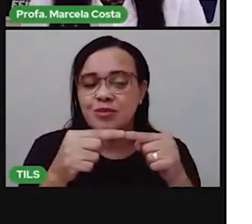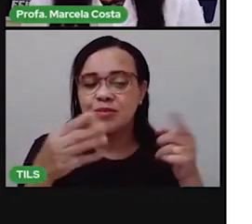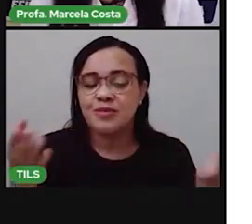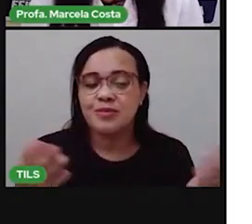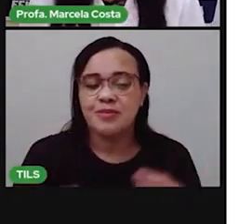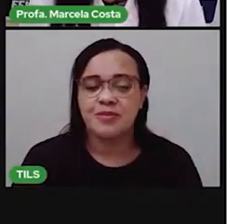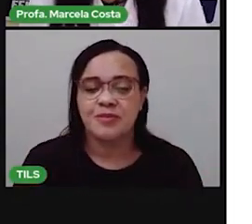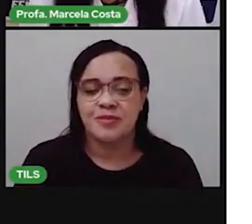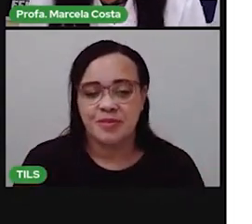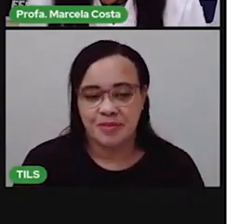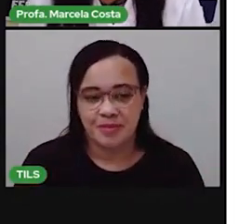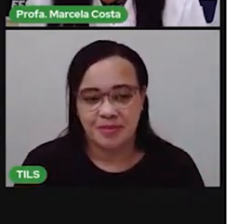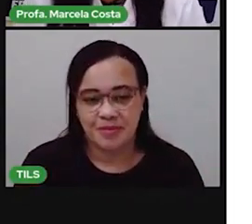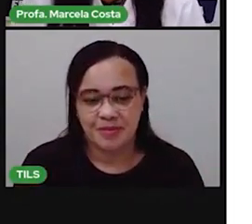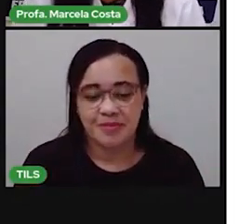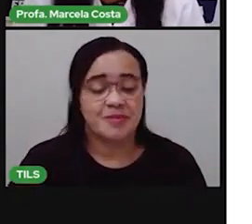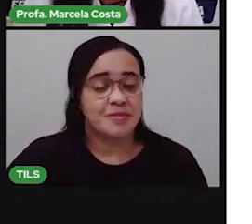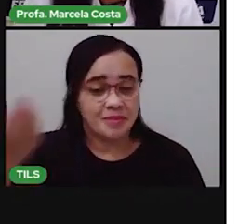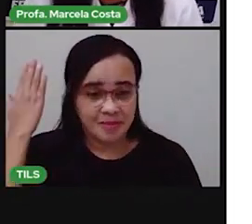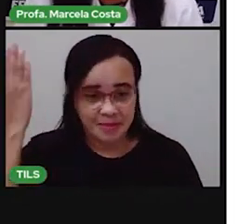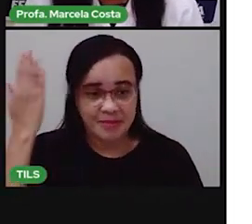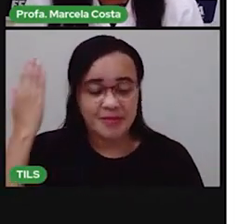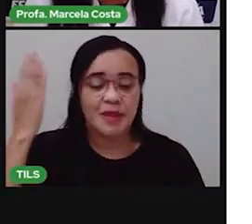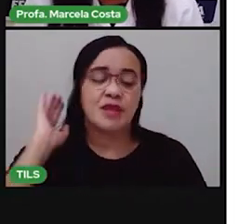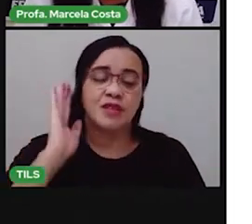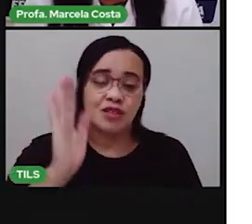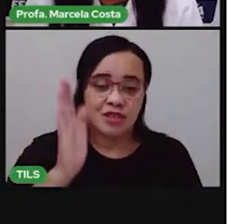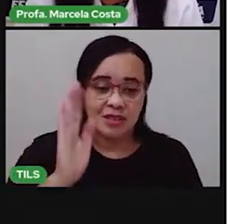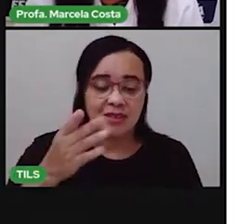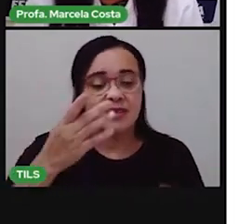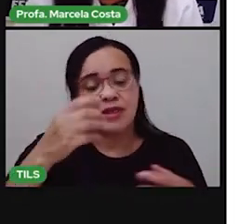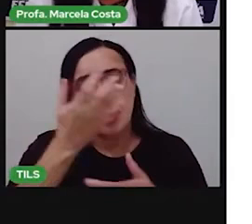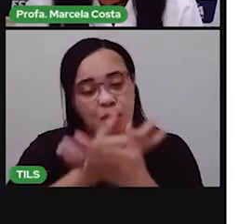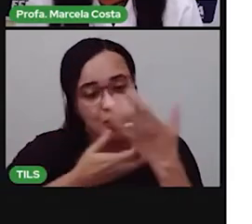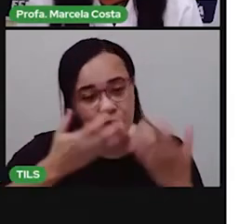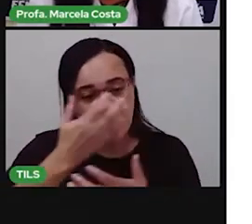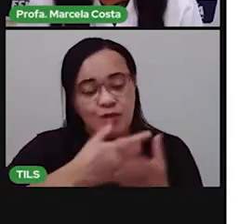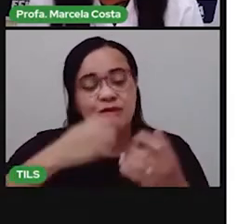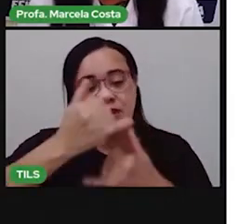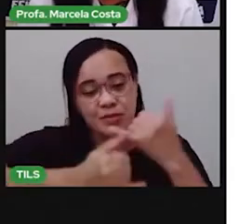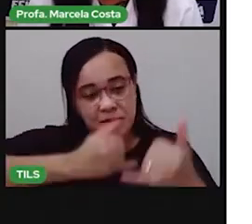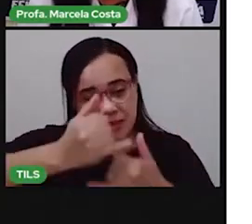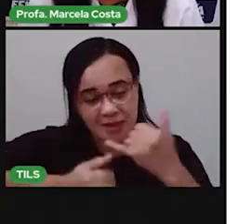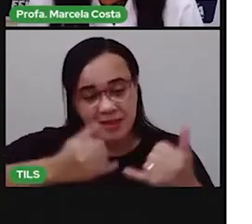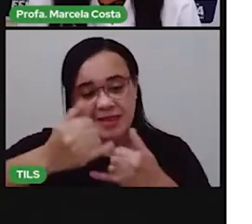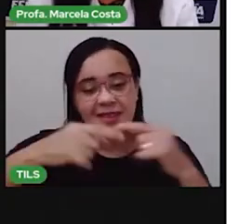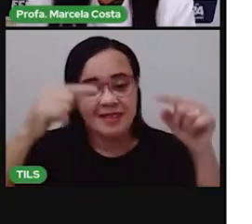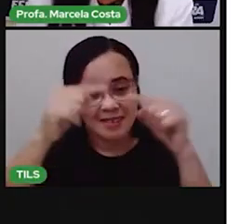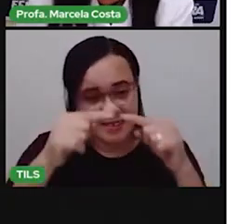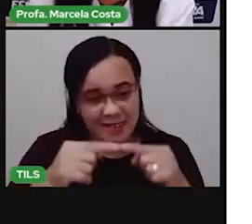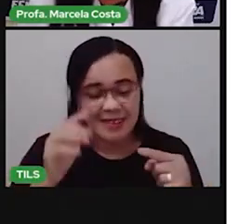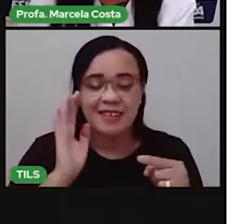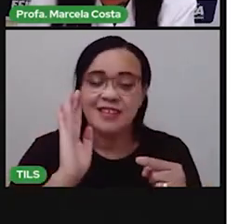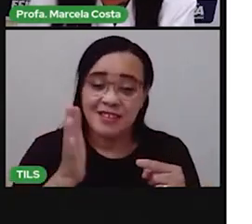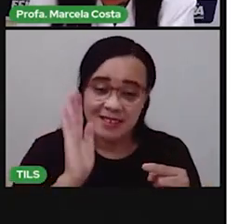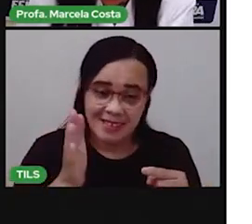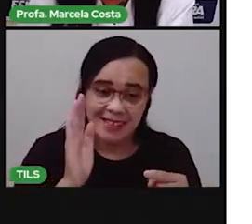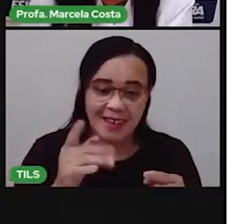gente já viu nas outras aulas, nas outras parlendas, essa figura. O que é que ela está representando?